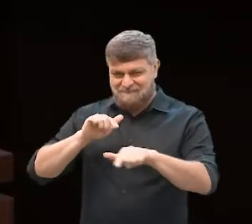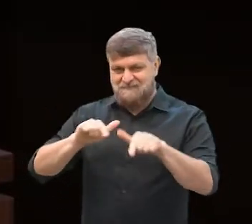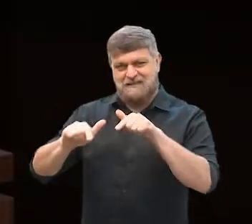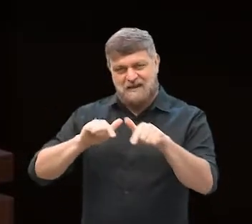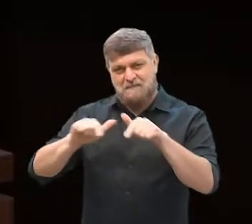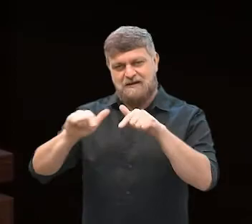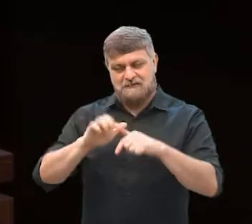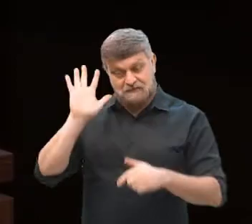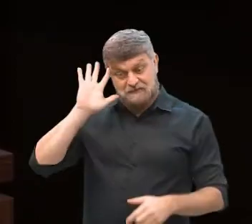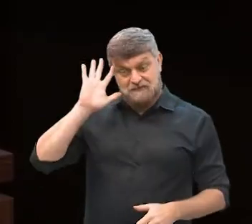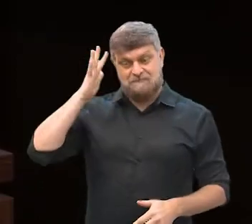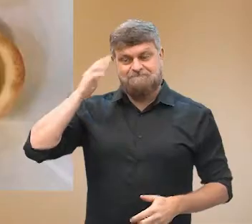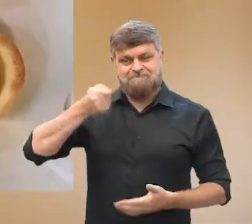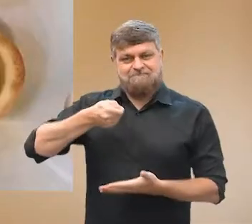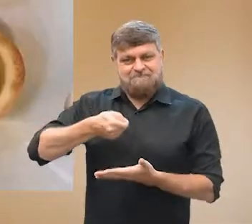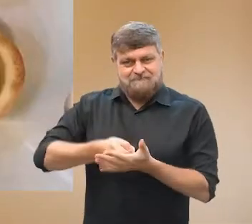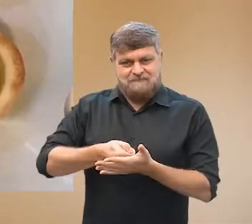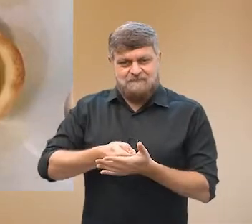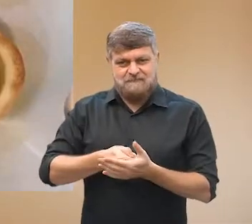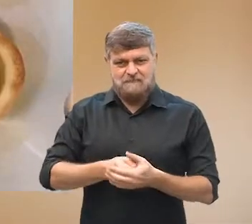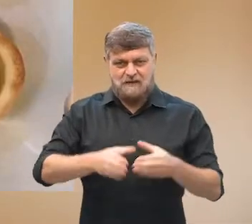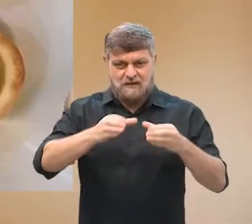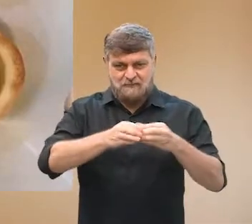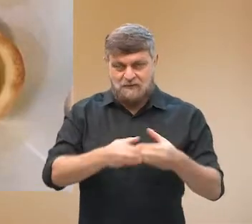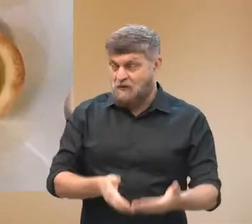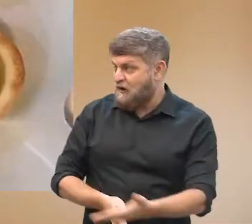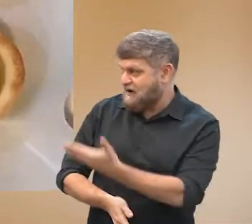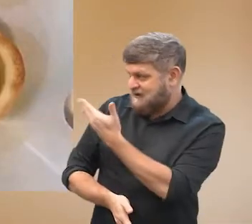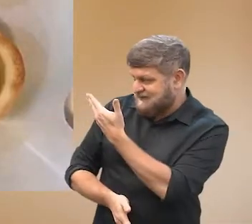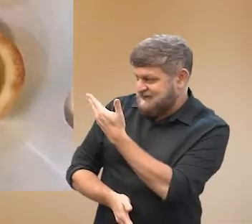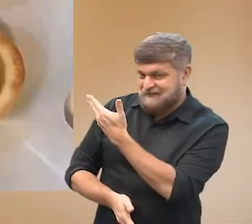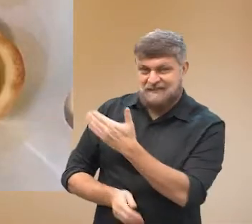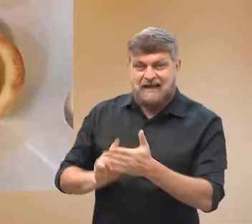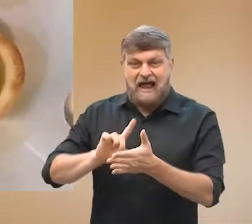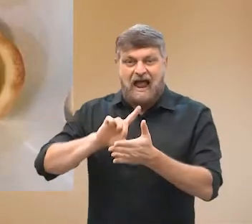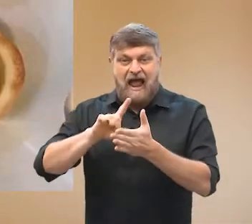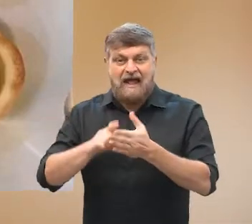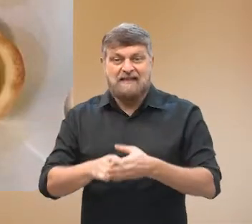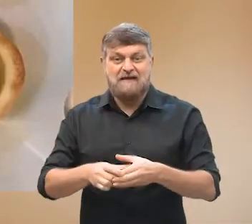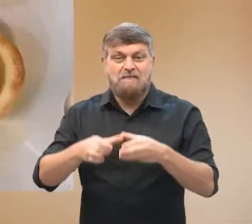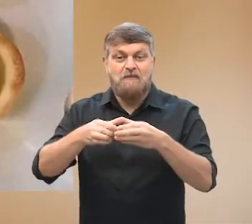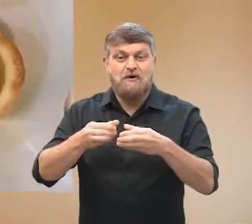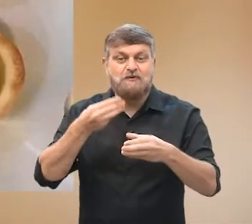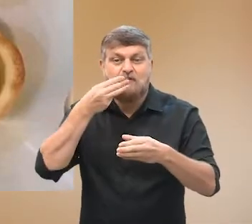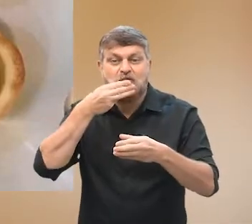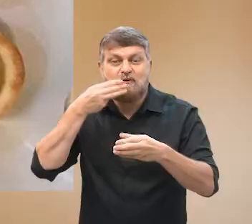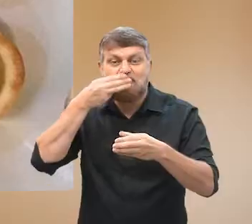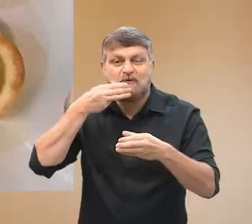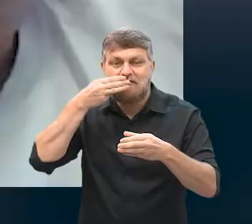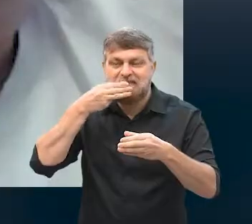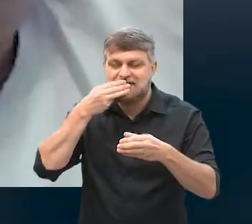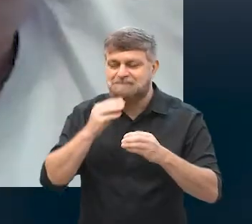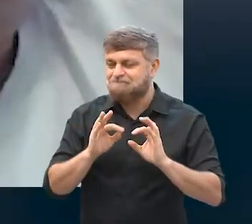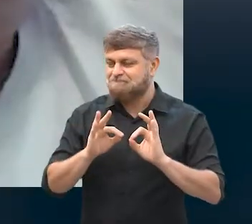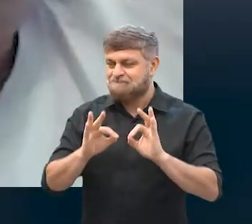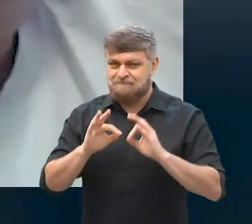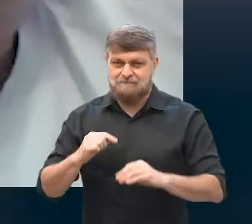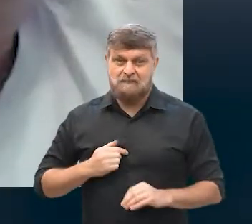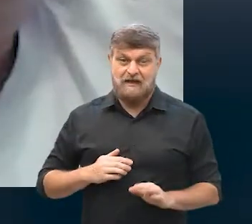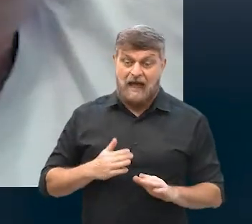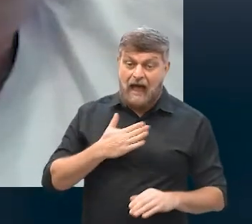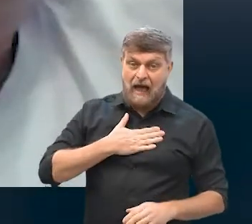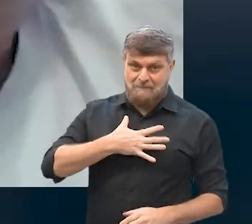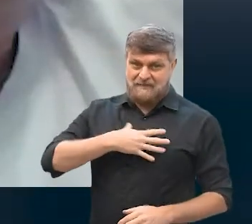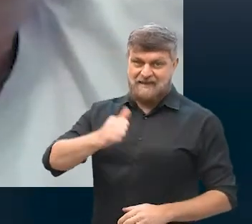então decidimos começar com as empanadas, e aí se expandiu para alfajores também, medialunas, mas essa parte é